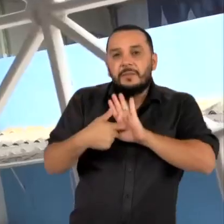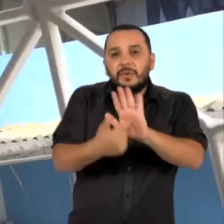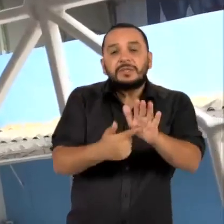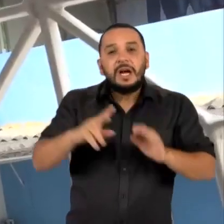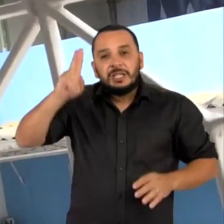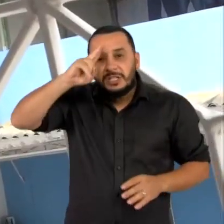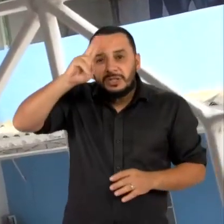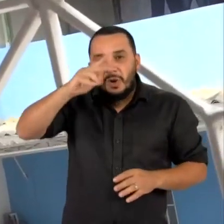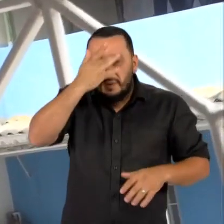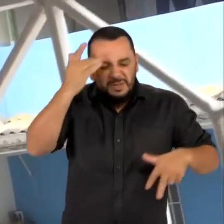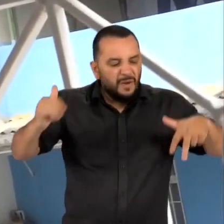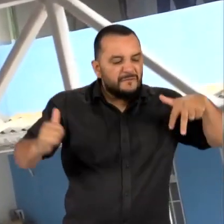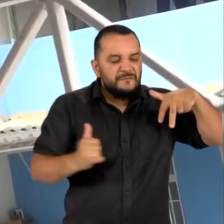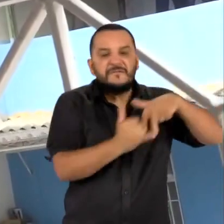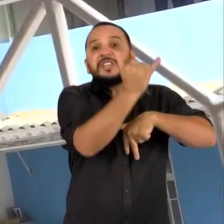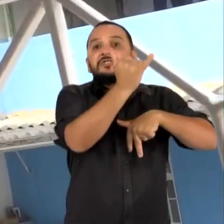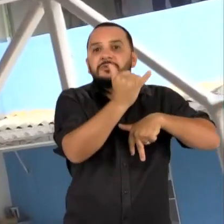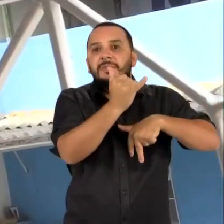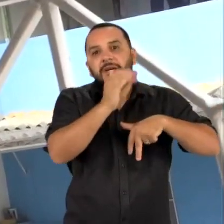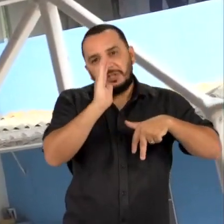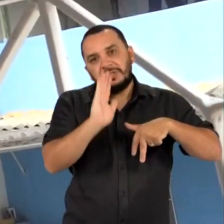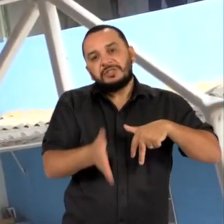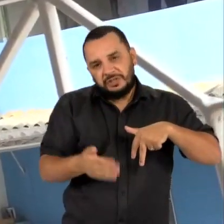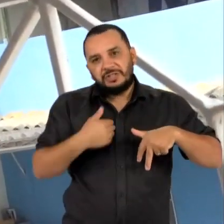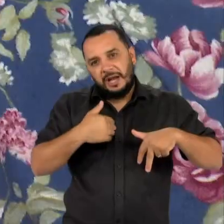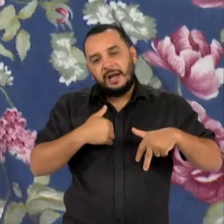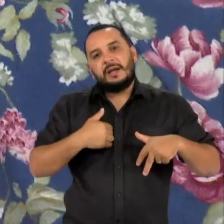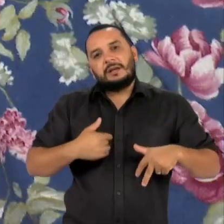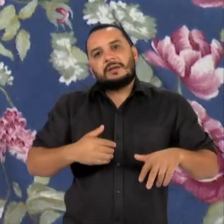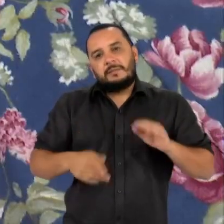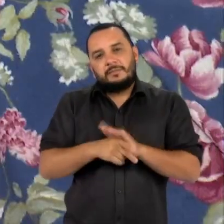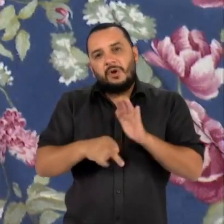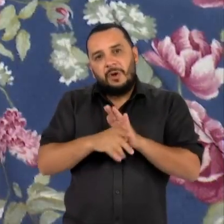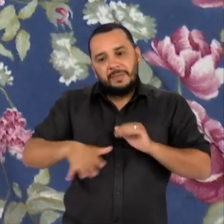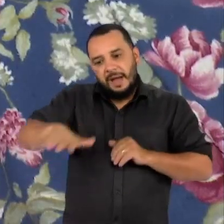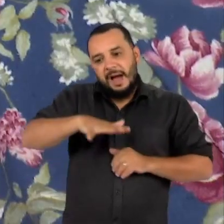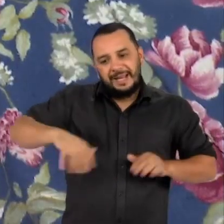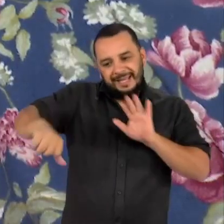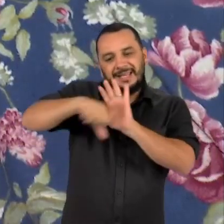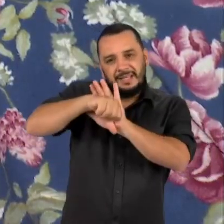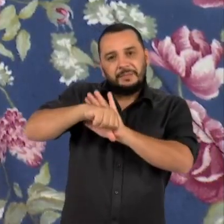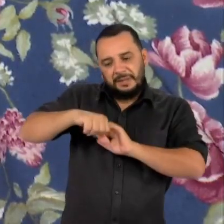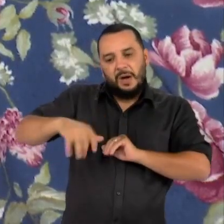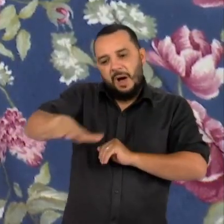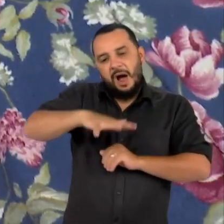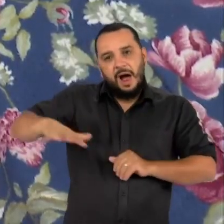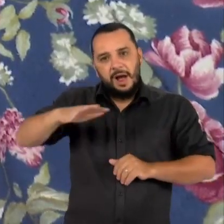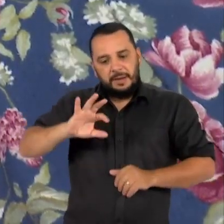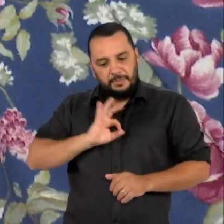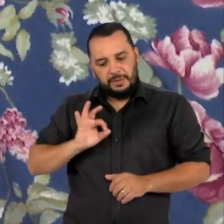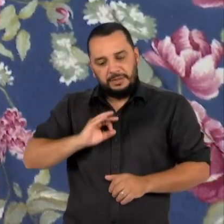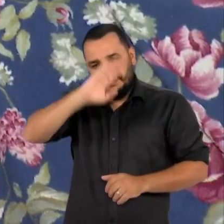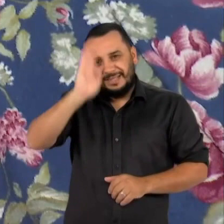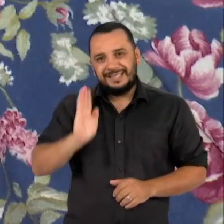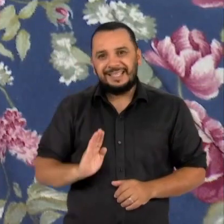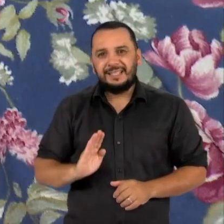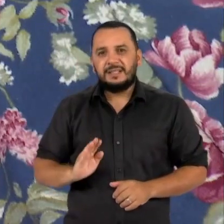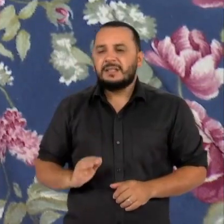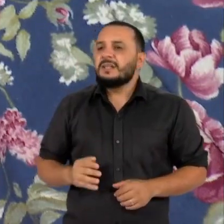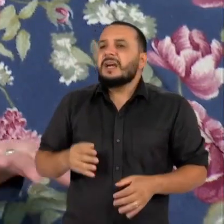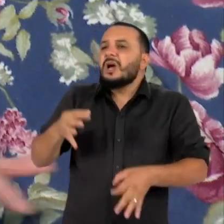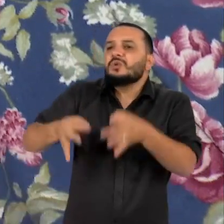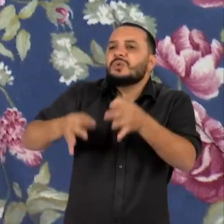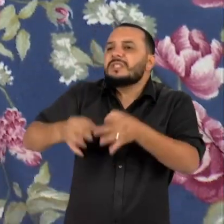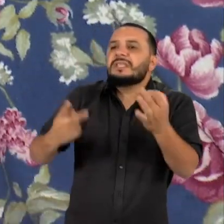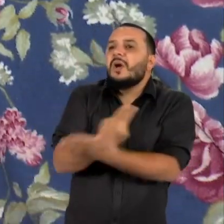de vítimas do sistema penal brasileiro meu filho pagou por algo que não fez a justiça que errou com a